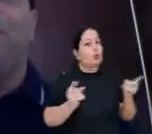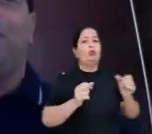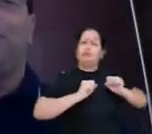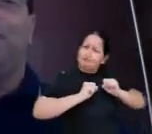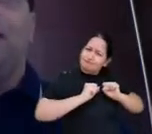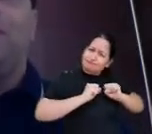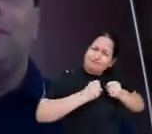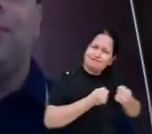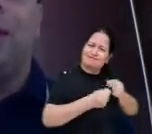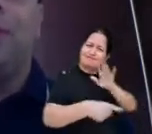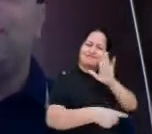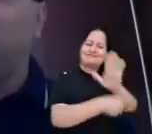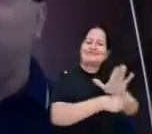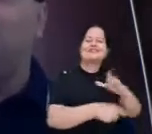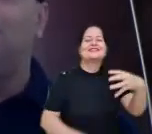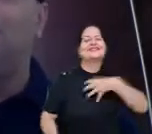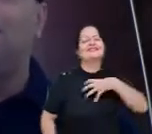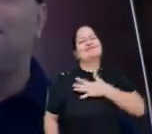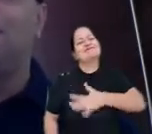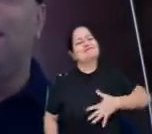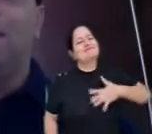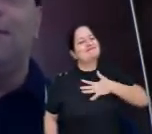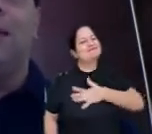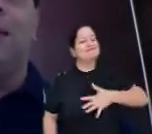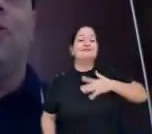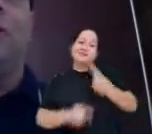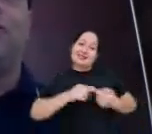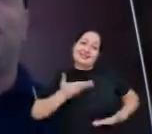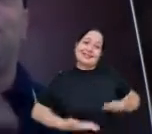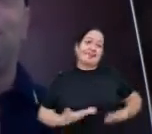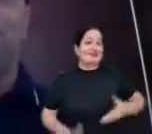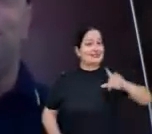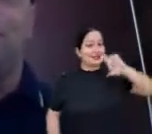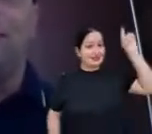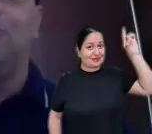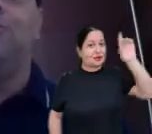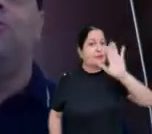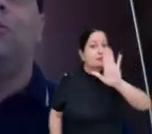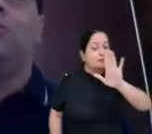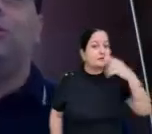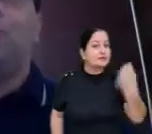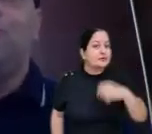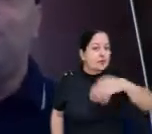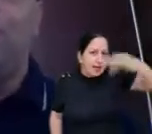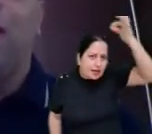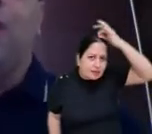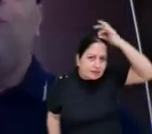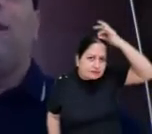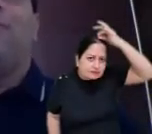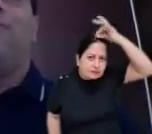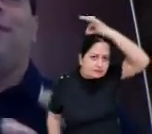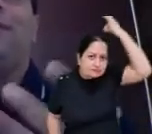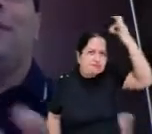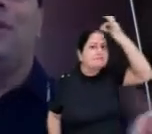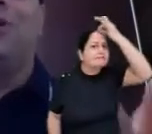é um privilégio. E para servir a Deus tem algumas exigências. Serem homens cheios do Espírito Santo, um bom testemunho,